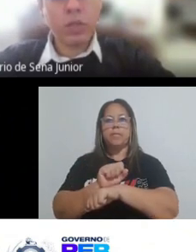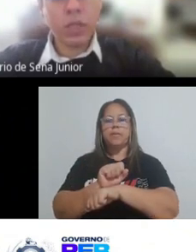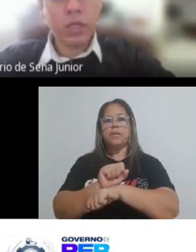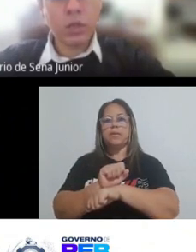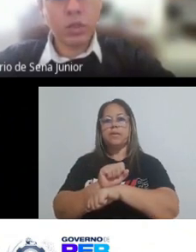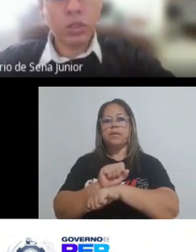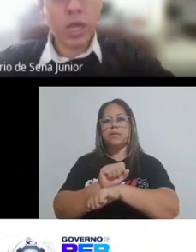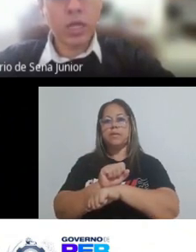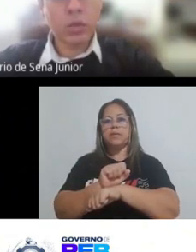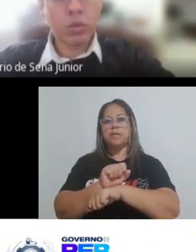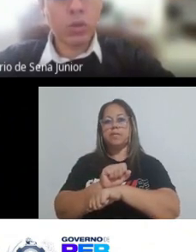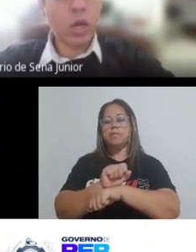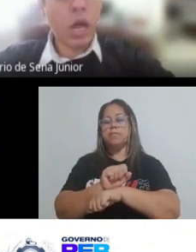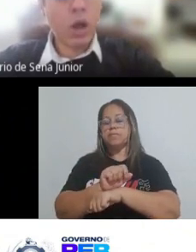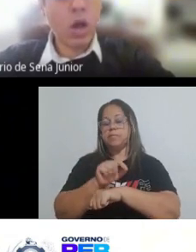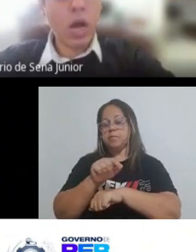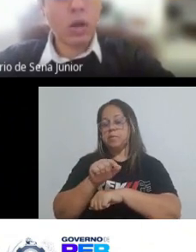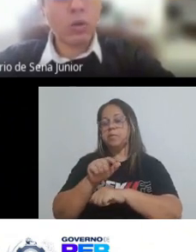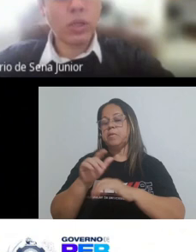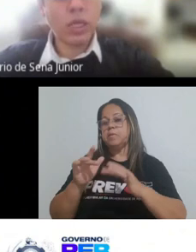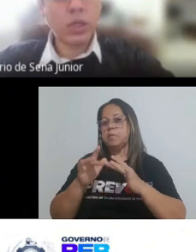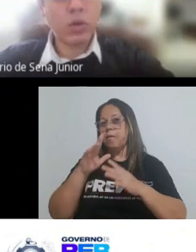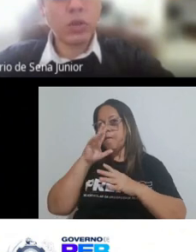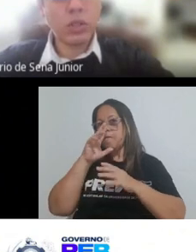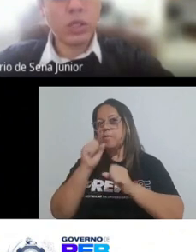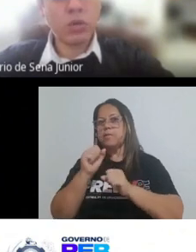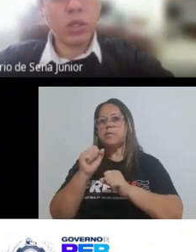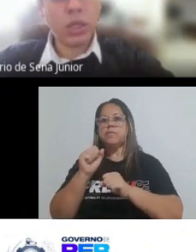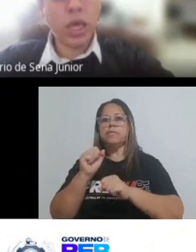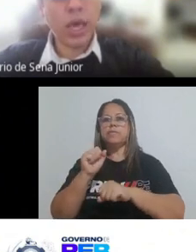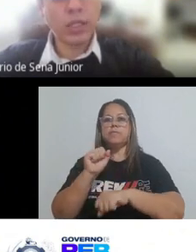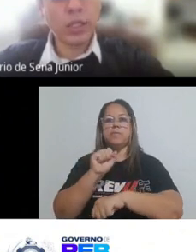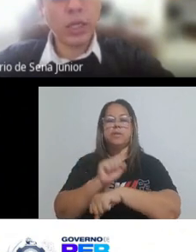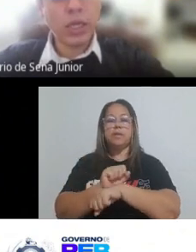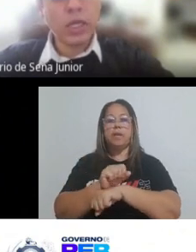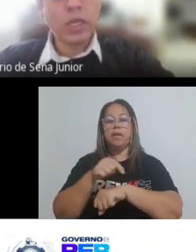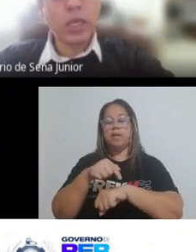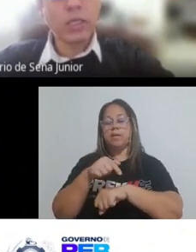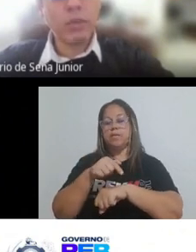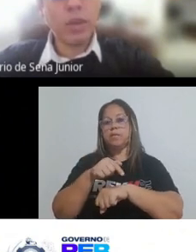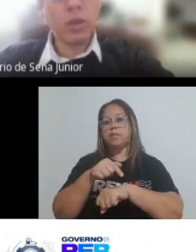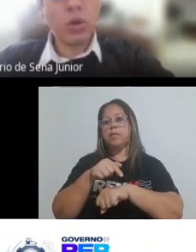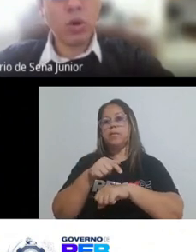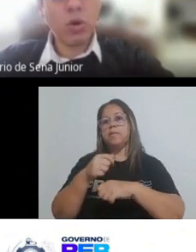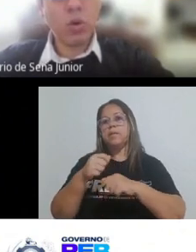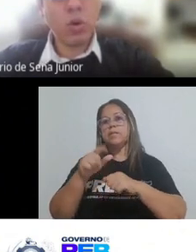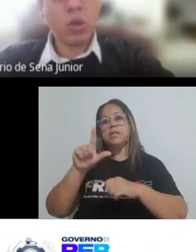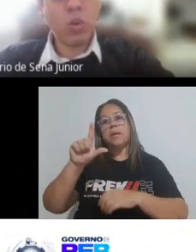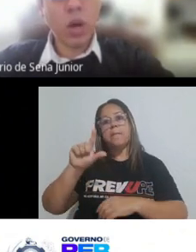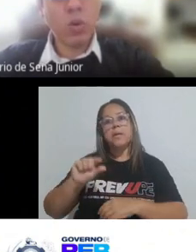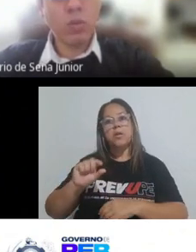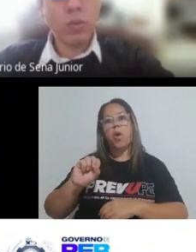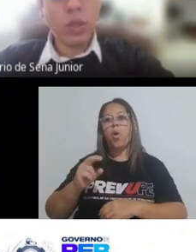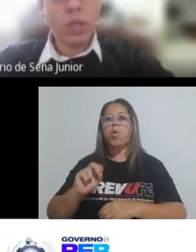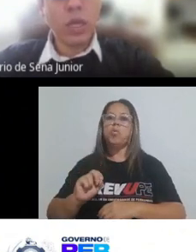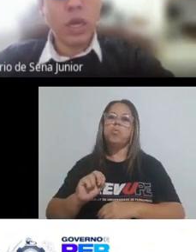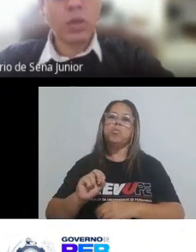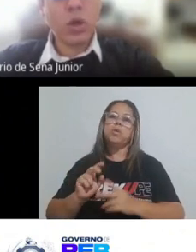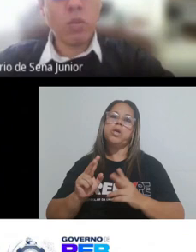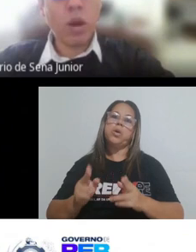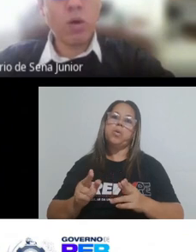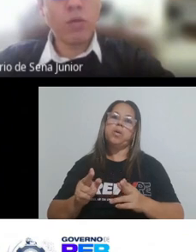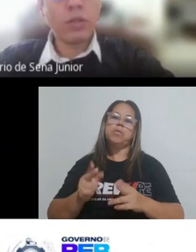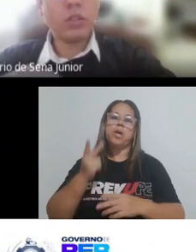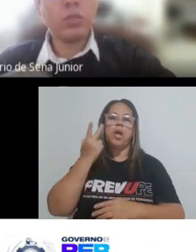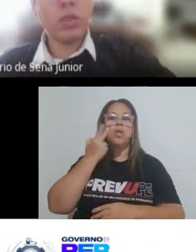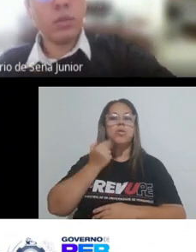força de atrito estático, acontece a condição de que esta tem que ser menor ou igual que a